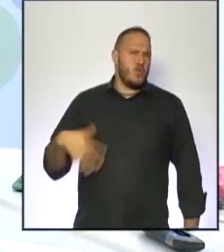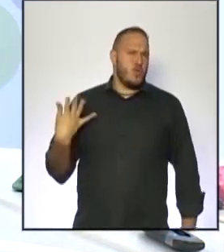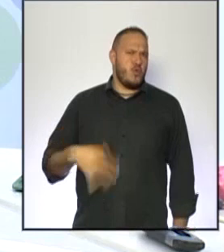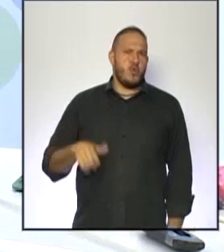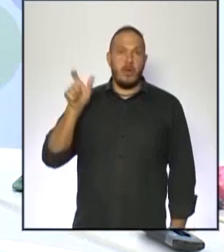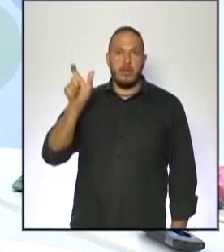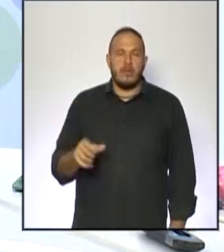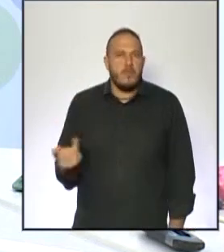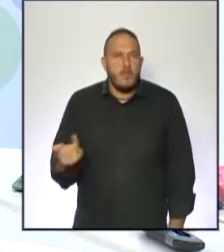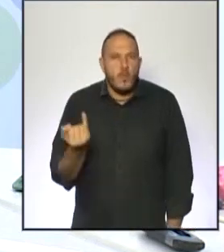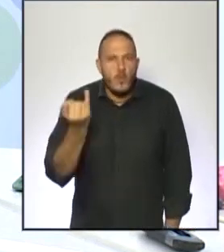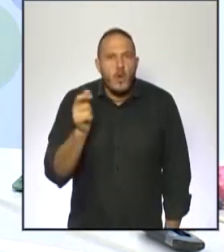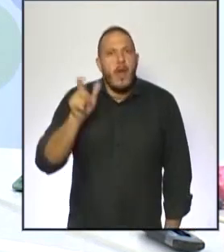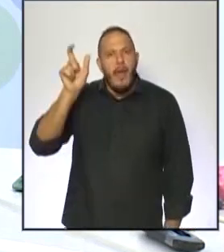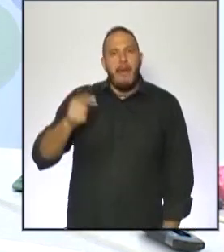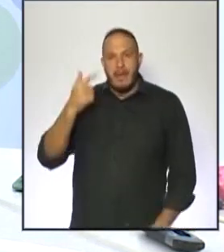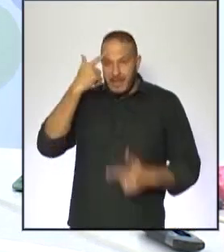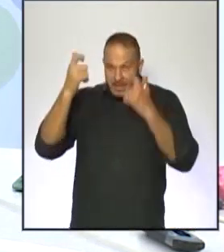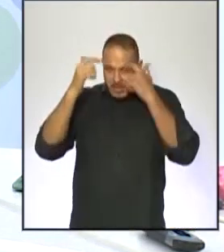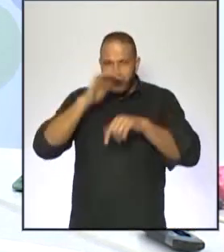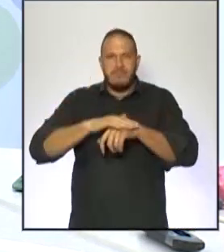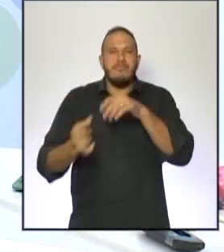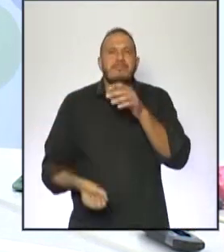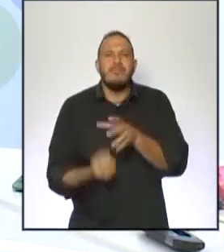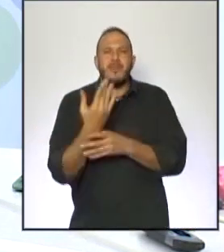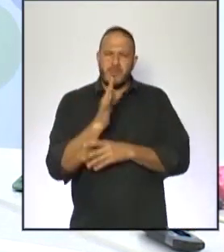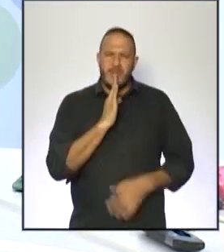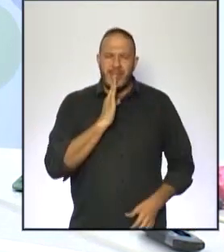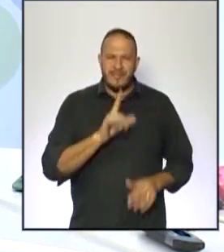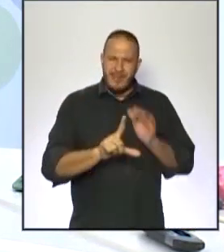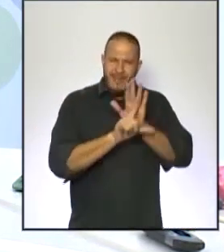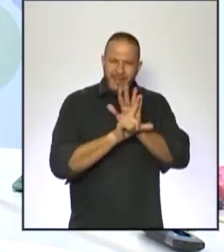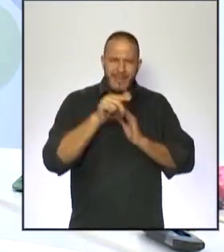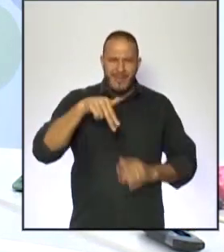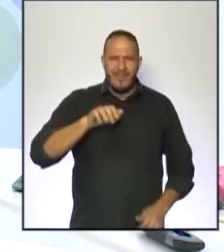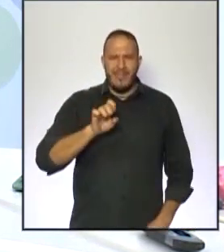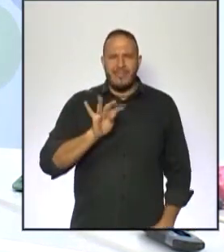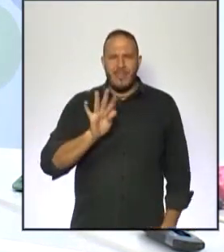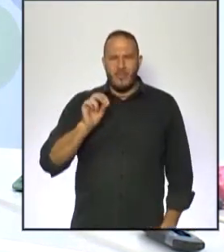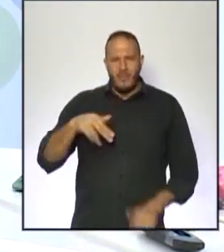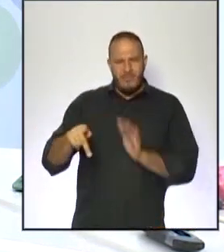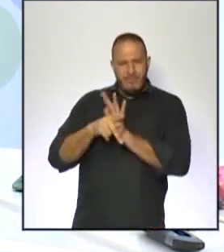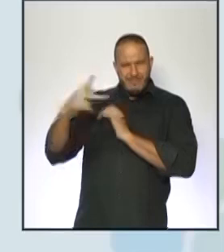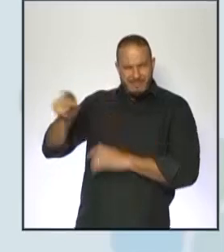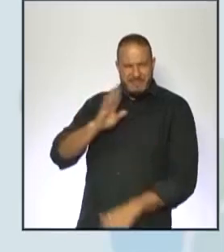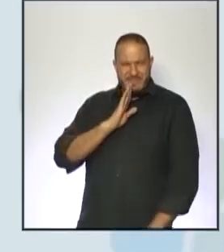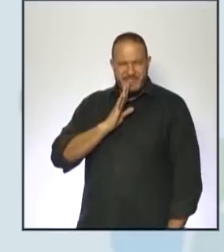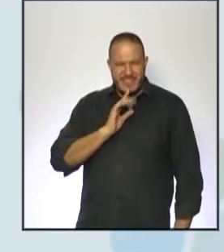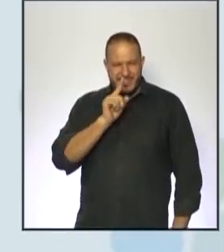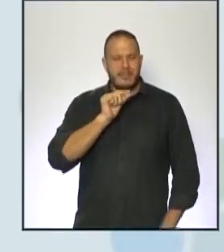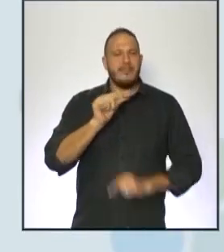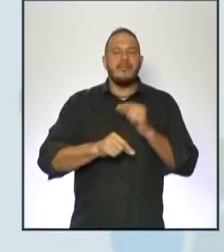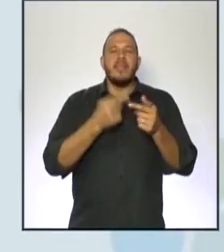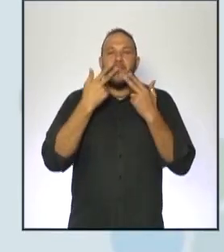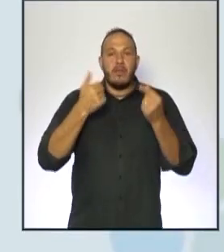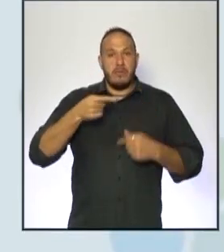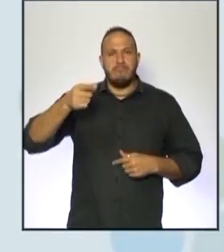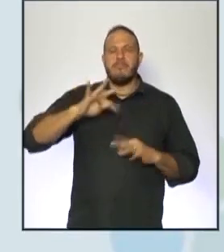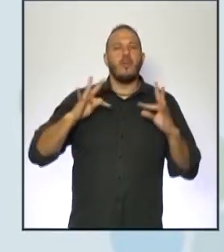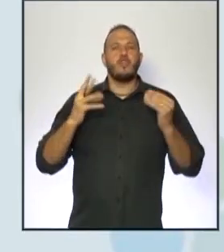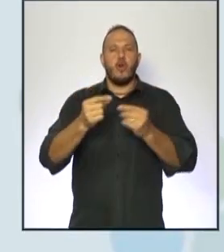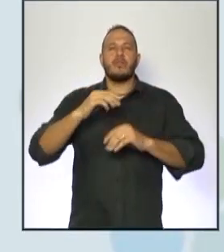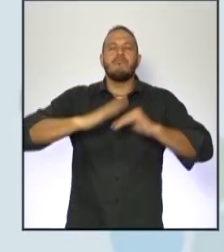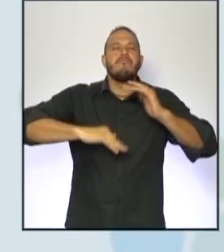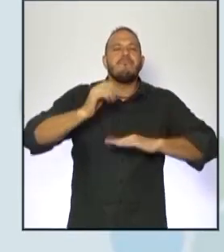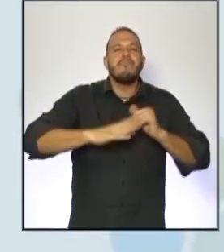Newton, ele fez a lei de Newton. Vocês já ouviram falar da lei de Newton? E ele diz o seguinte: para toda